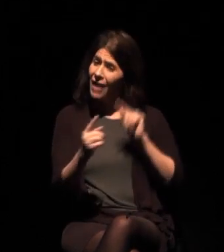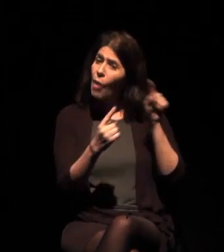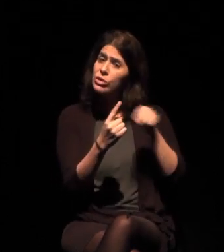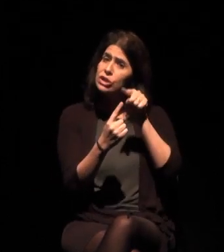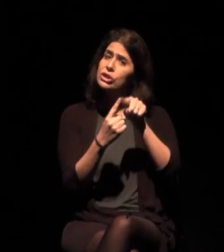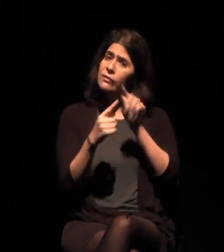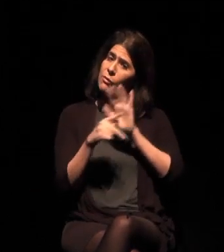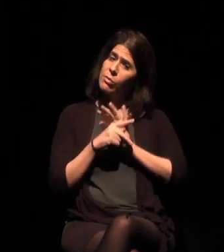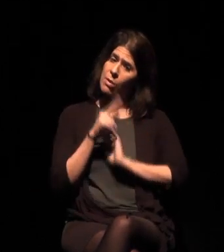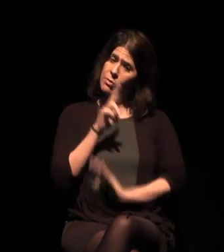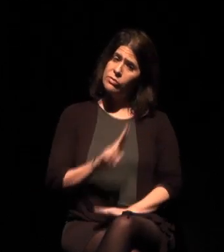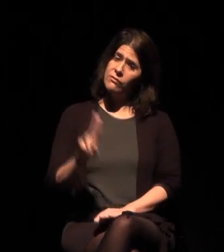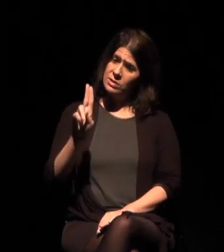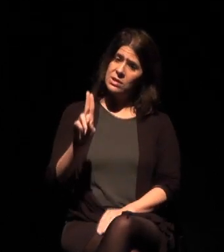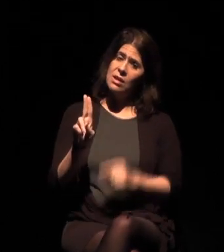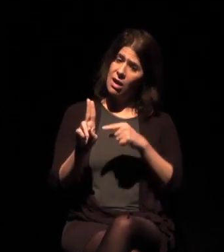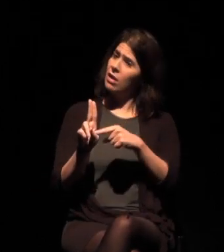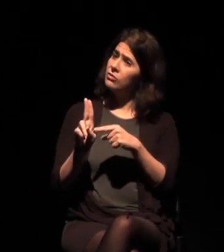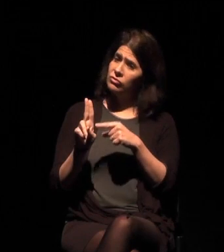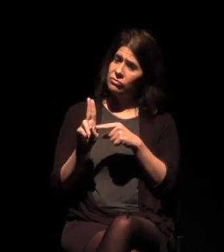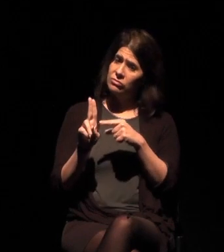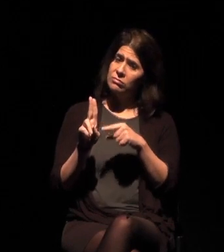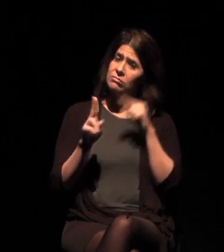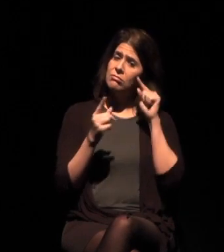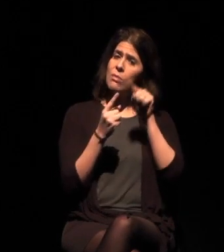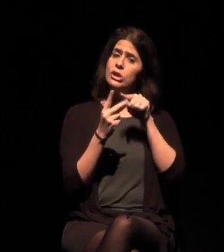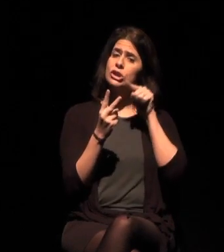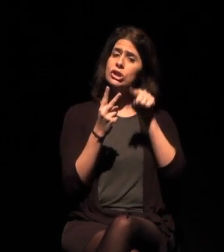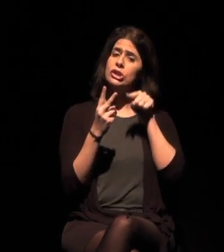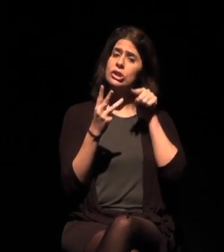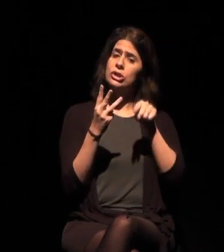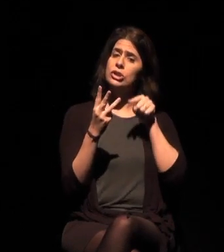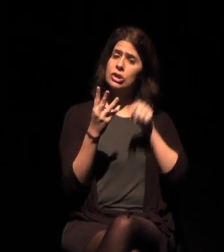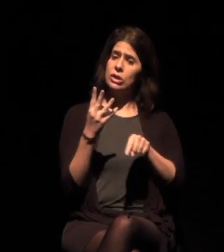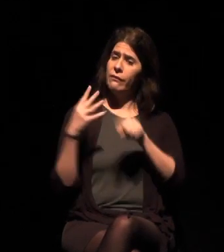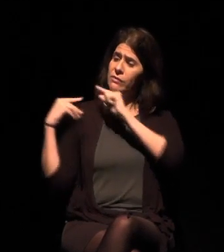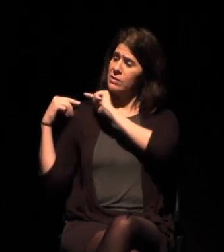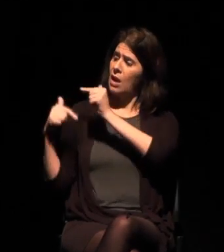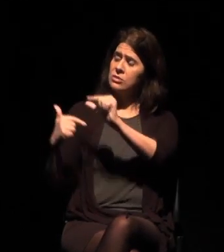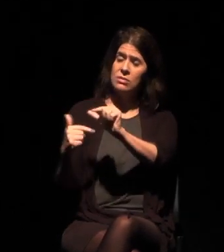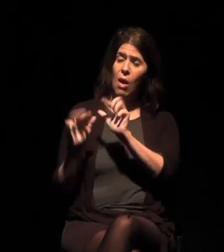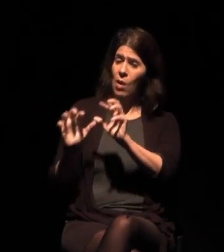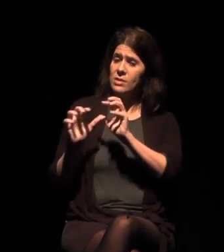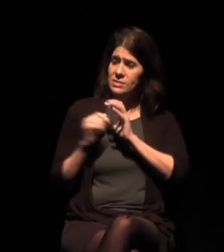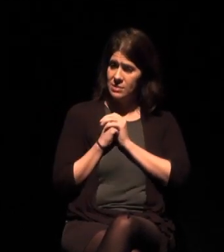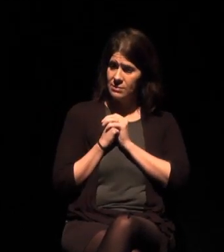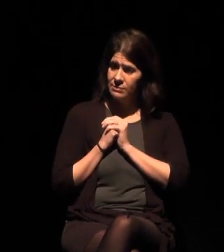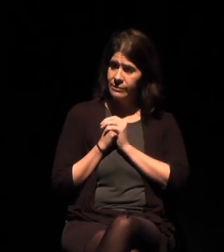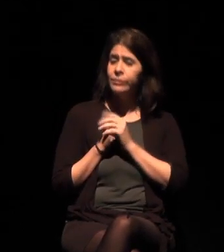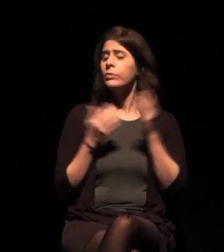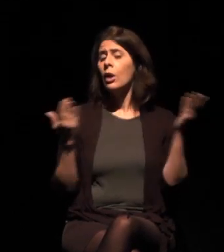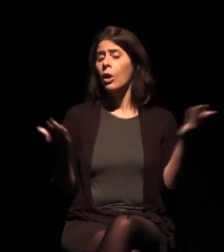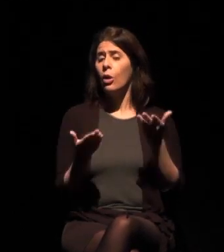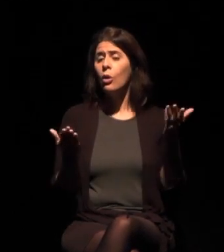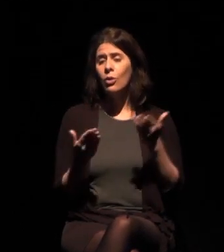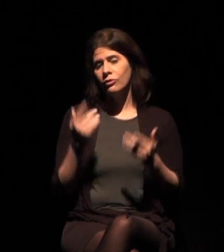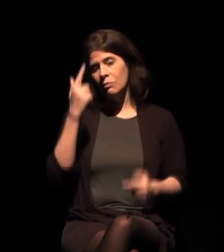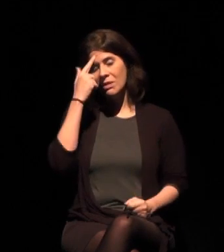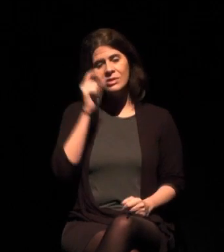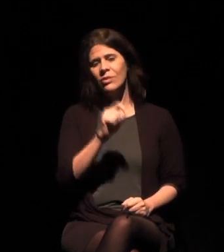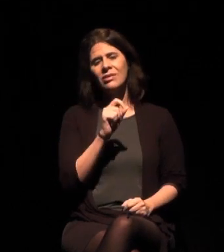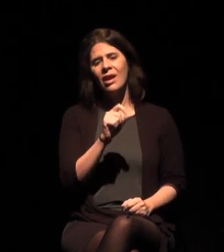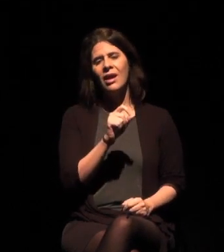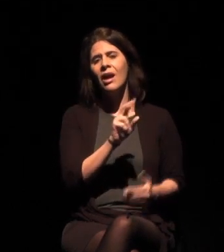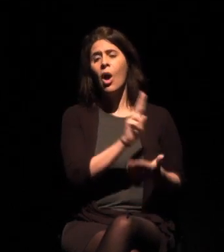ligamos tradicionais das universidades e hoje aquilo que se fala é que as universidades não podem estar mais